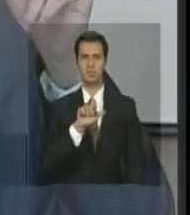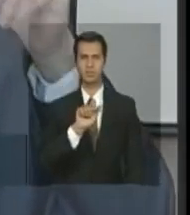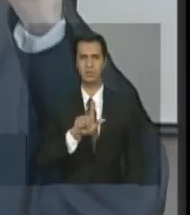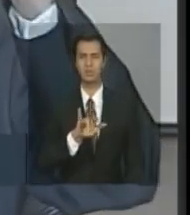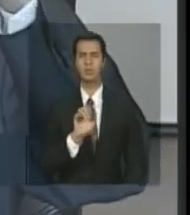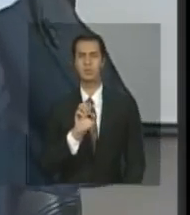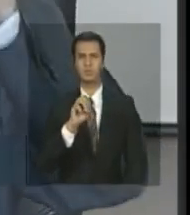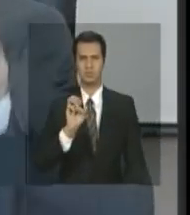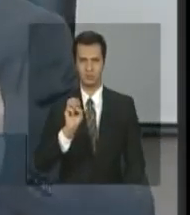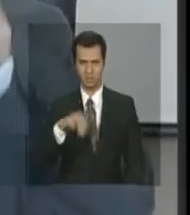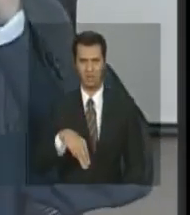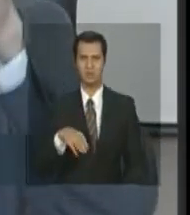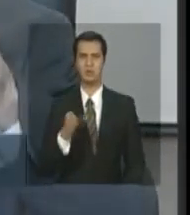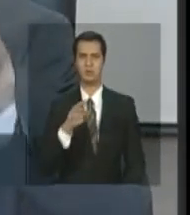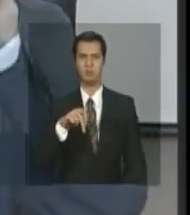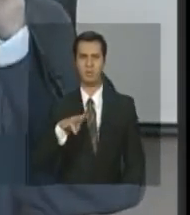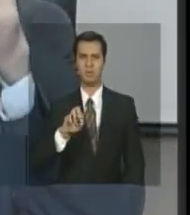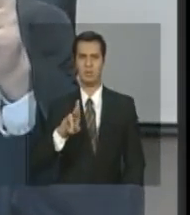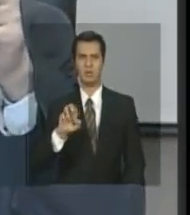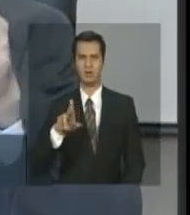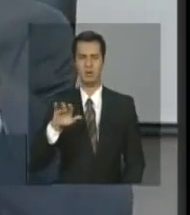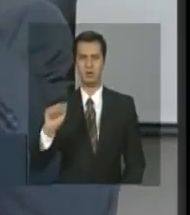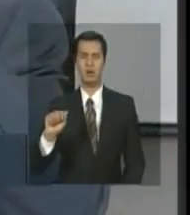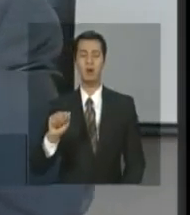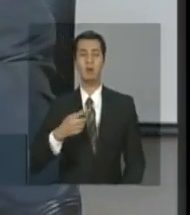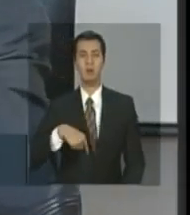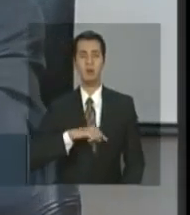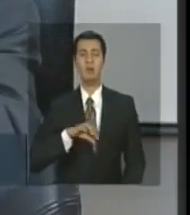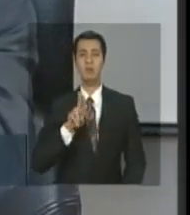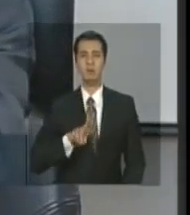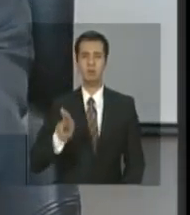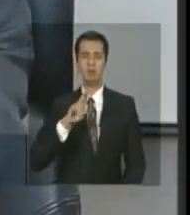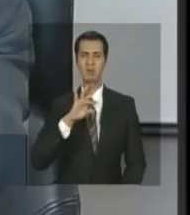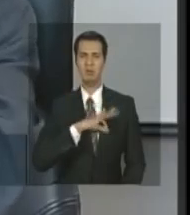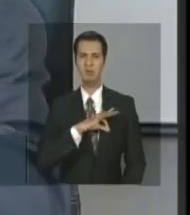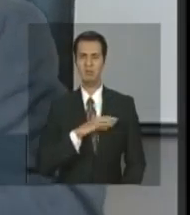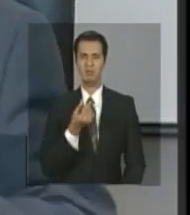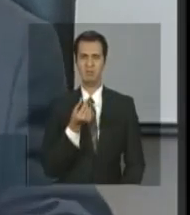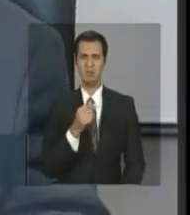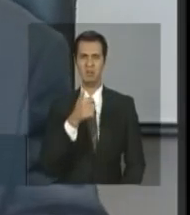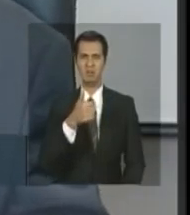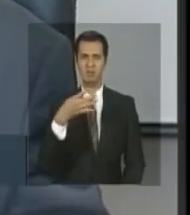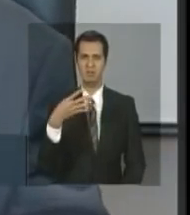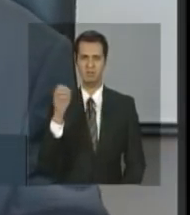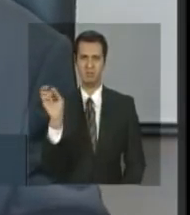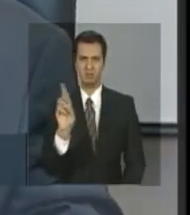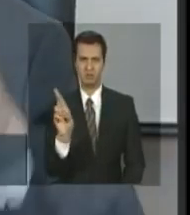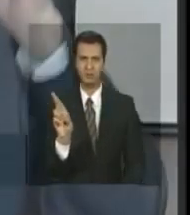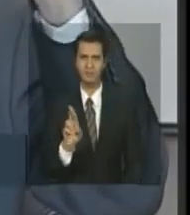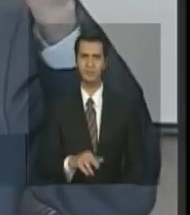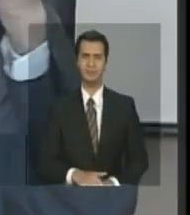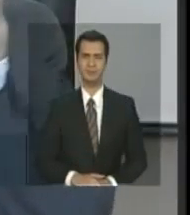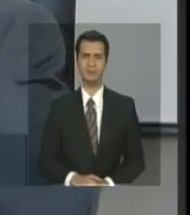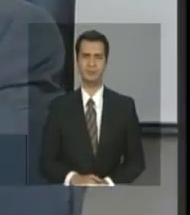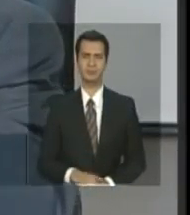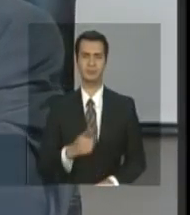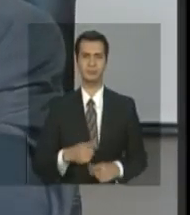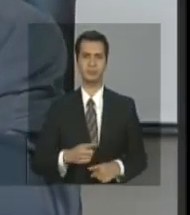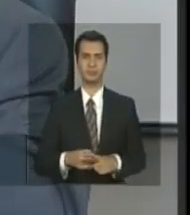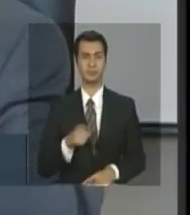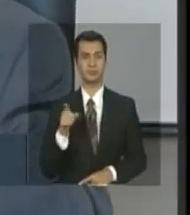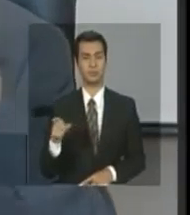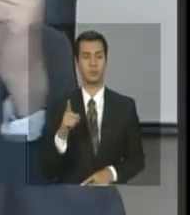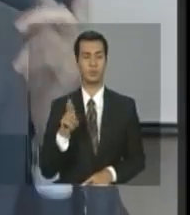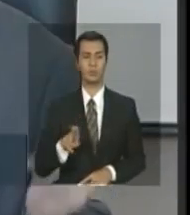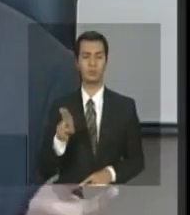128,5, é um dos tempos, um dos pontos de corte dele utiliza esse valor, mas eles vão usando valores diferentes a cada ano, tá certo? Porque eles usam valores